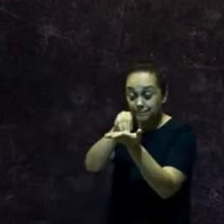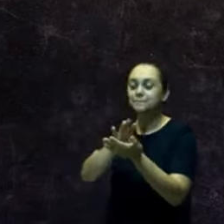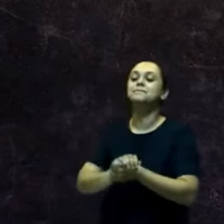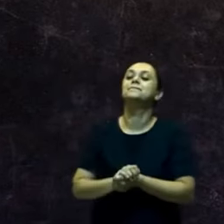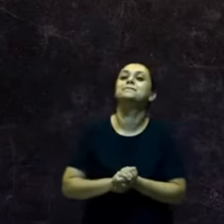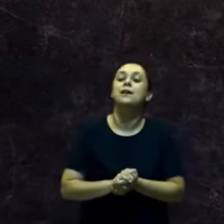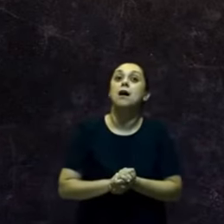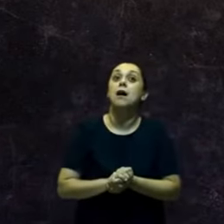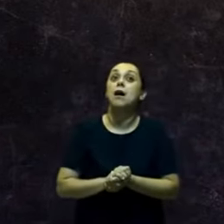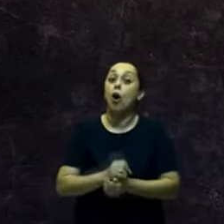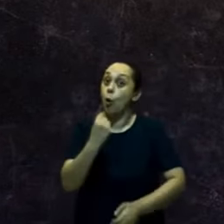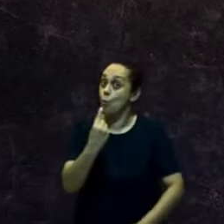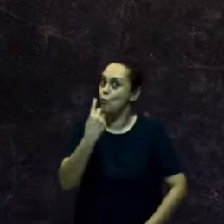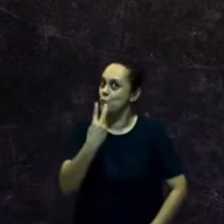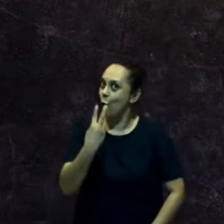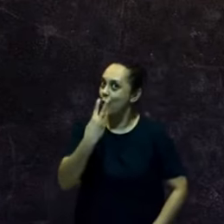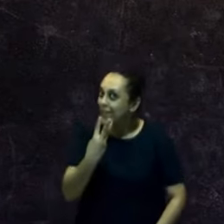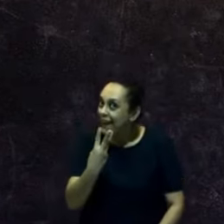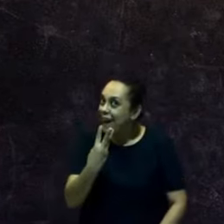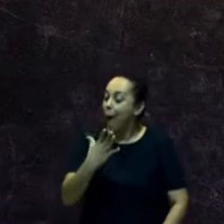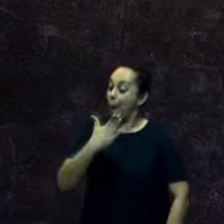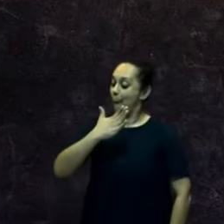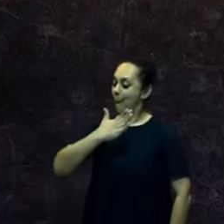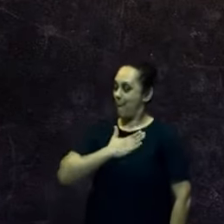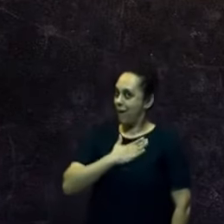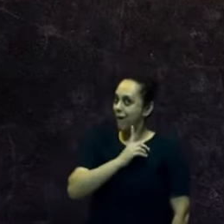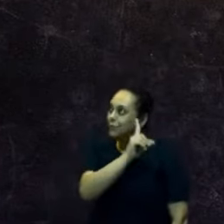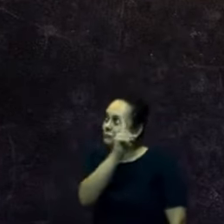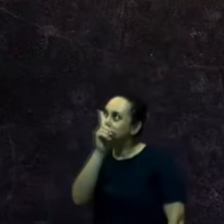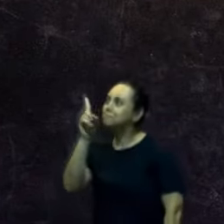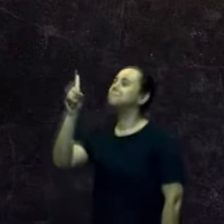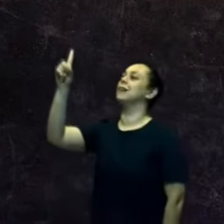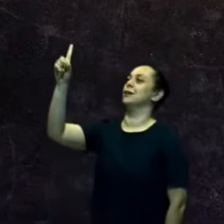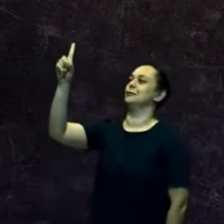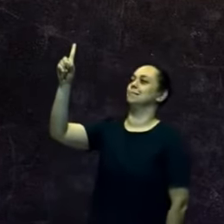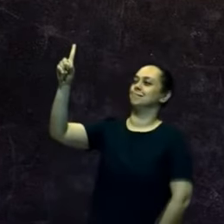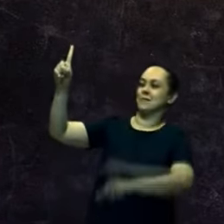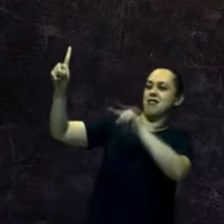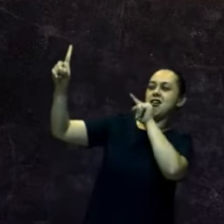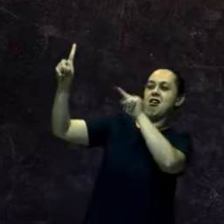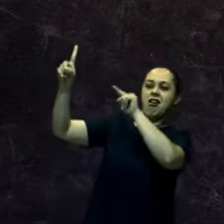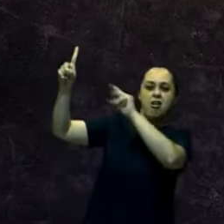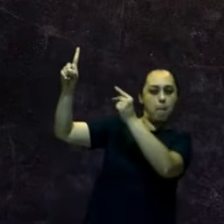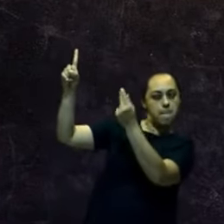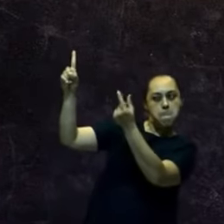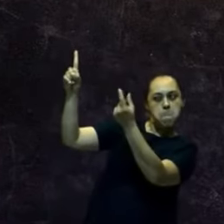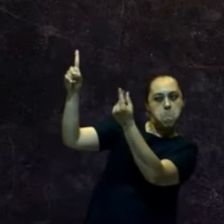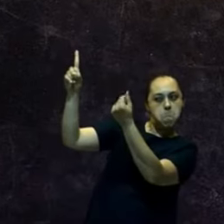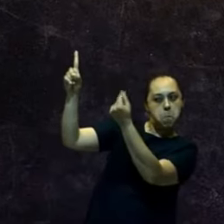dois, três e... E o meu Deus, segundo a sua riqueza em